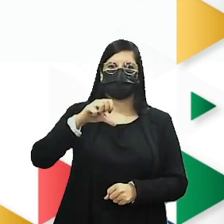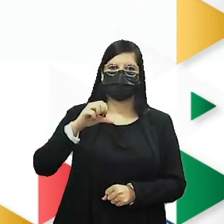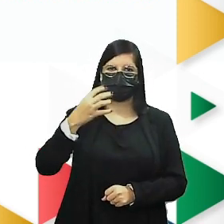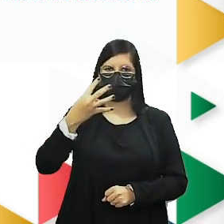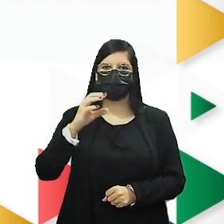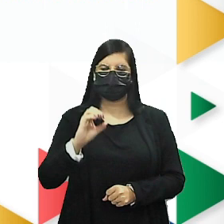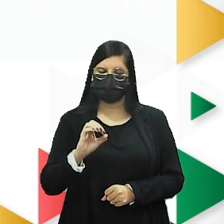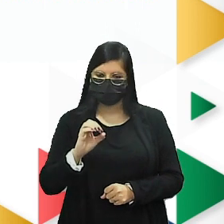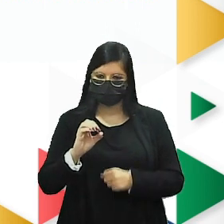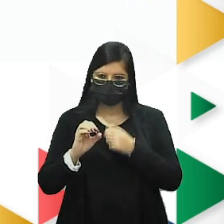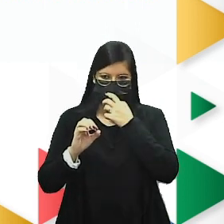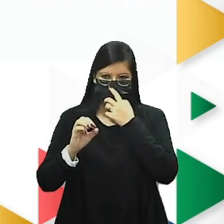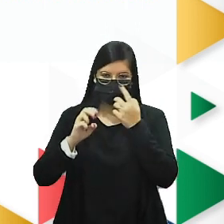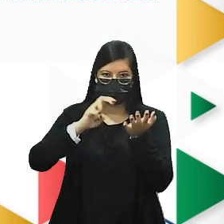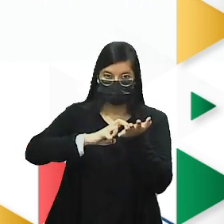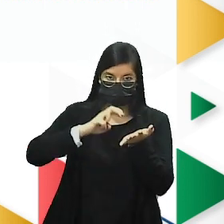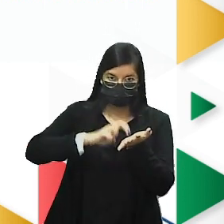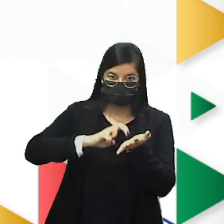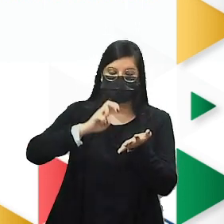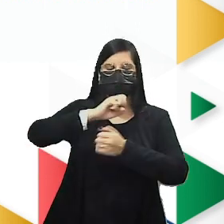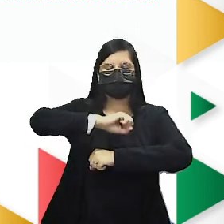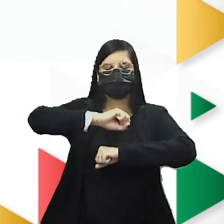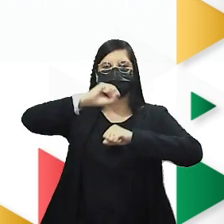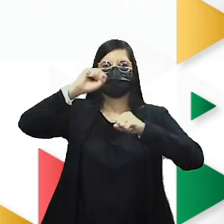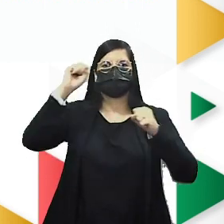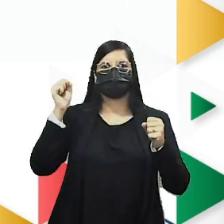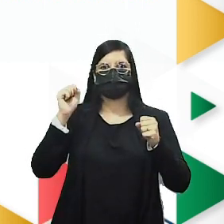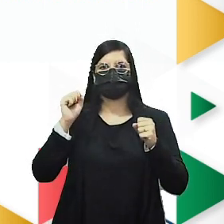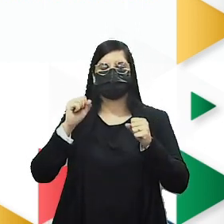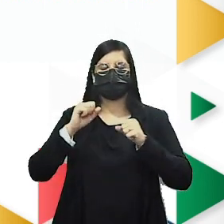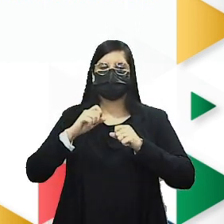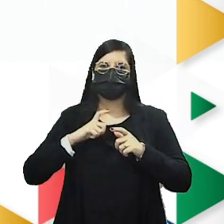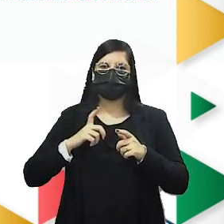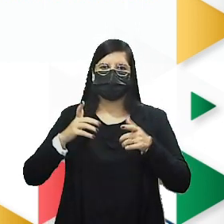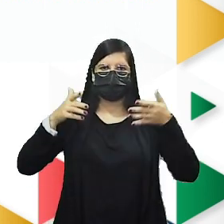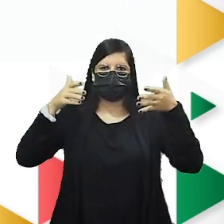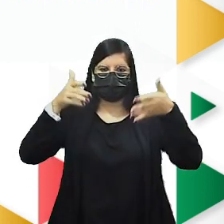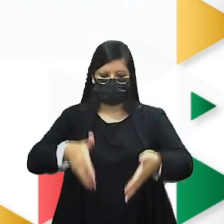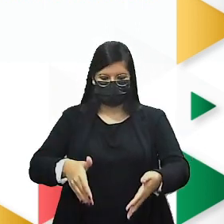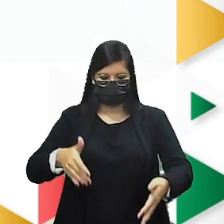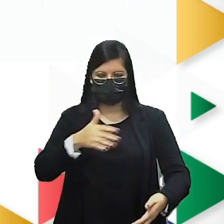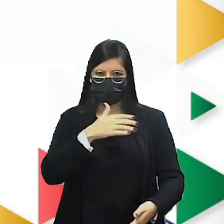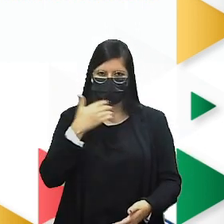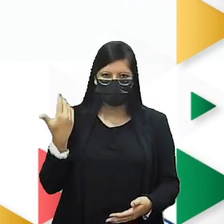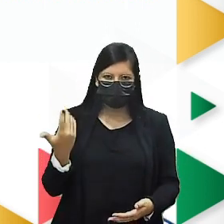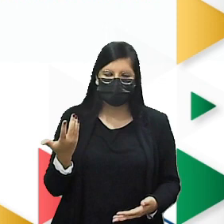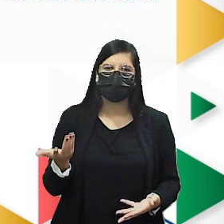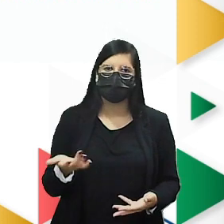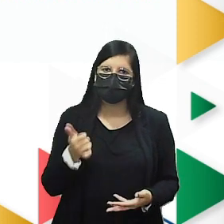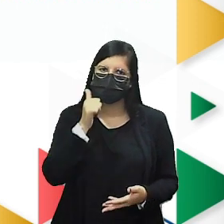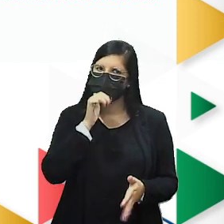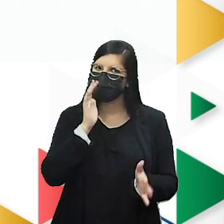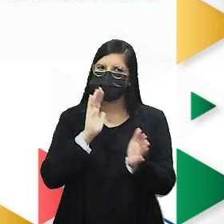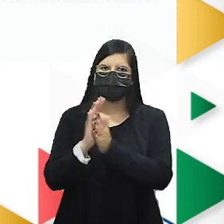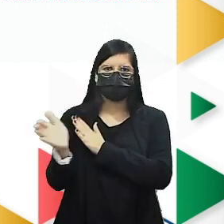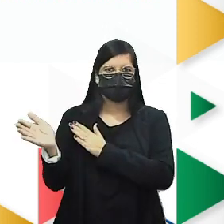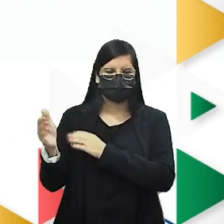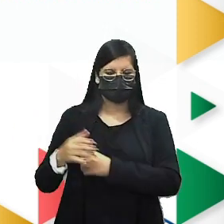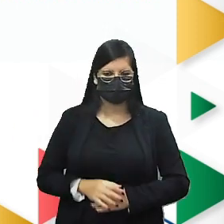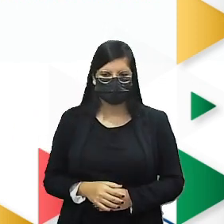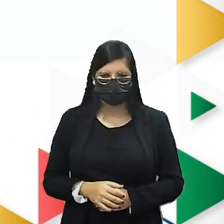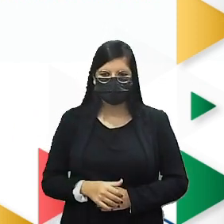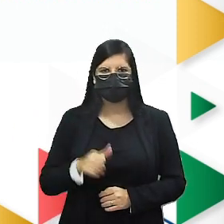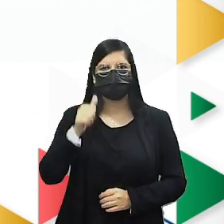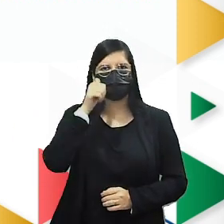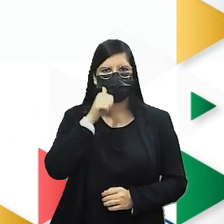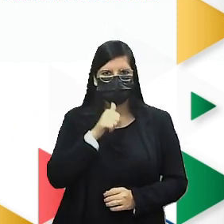Catende, né? Pela manhã, os trabalhadores acordavam no cemitério sem saber o que tinha acontecido e a mulher havia desaparecido. Então, ela